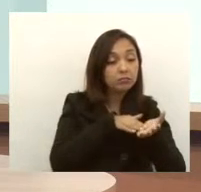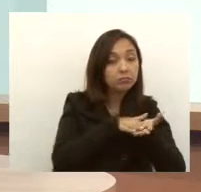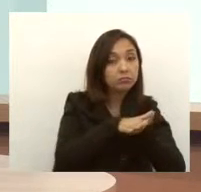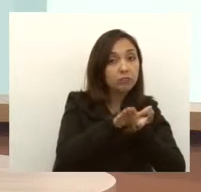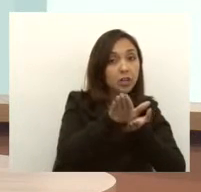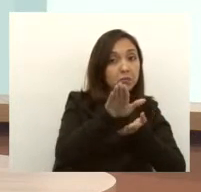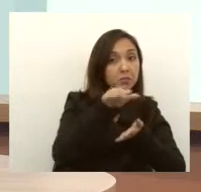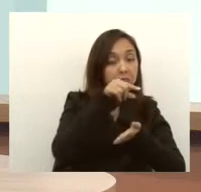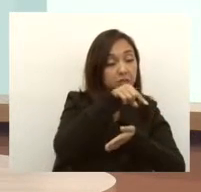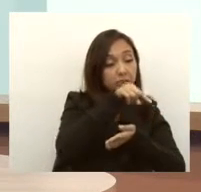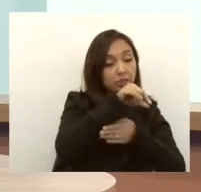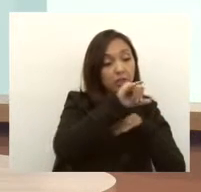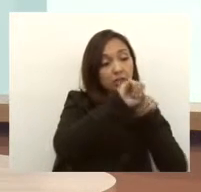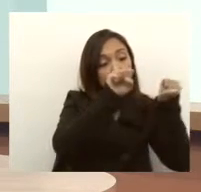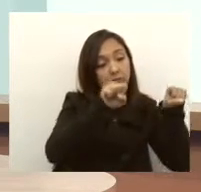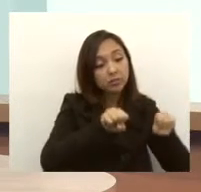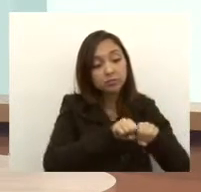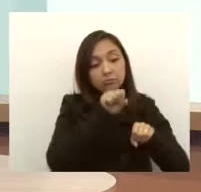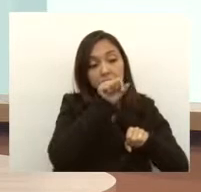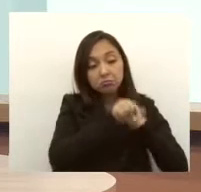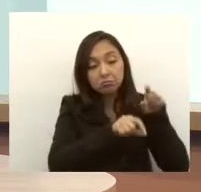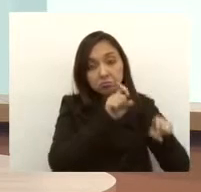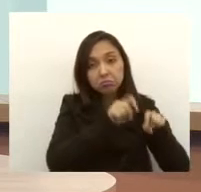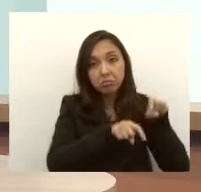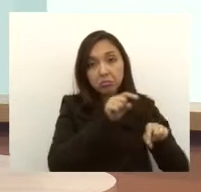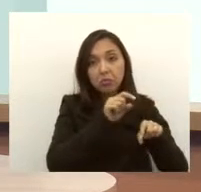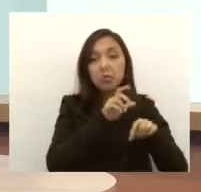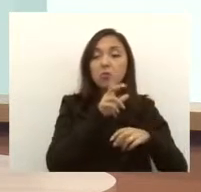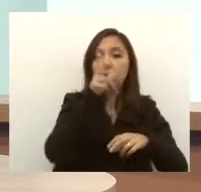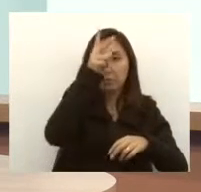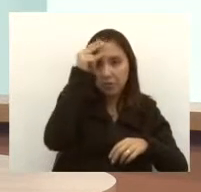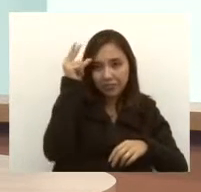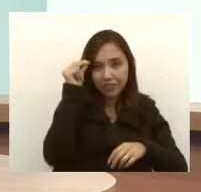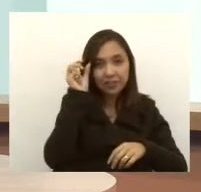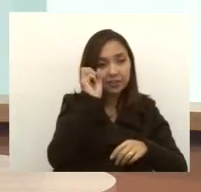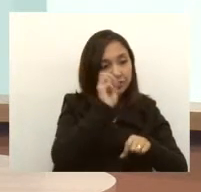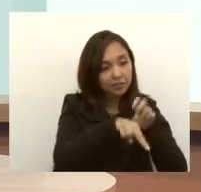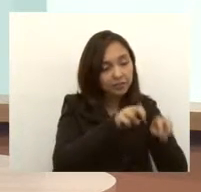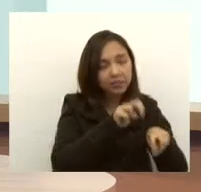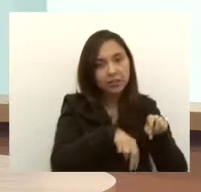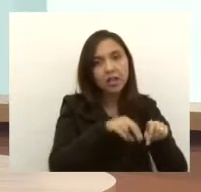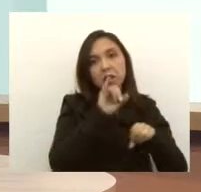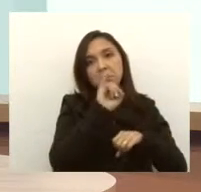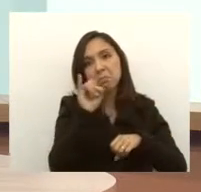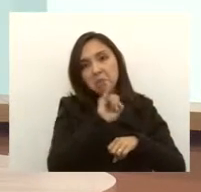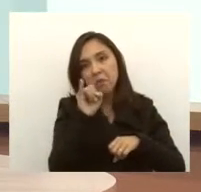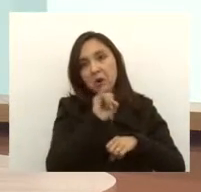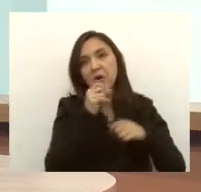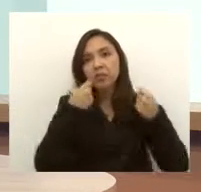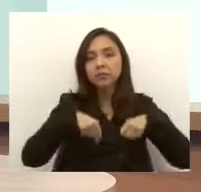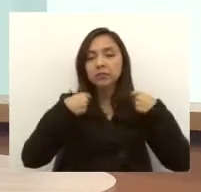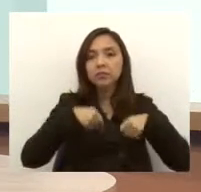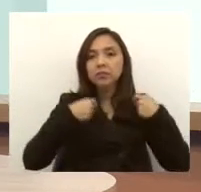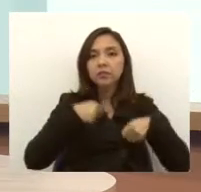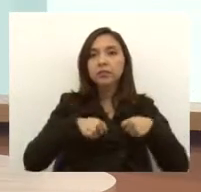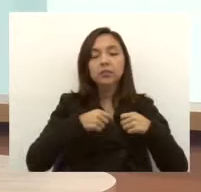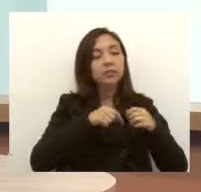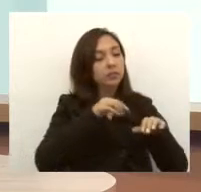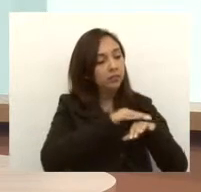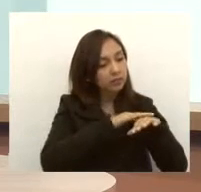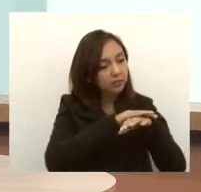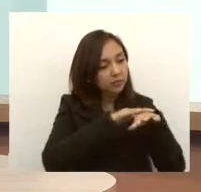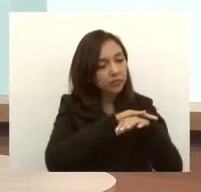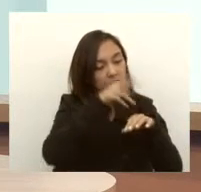algo pelo site, algum imposto, algo nesse sentido, que você precise conversar com o sistema